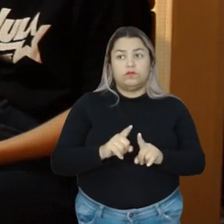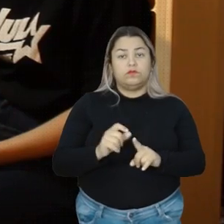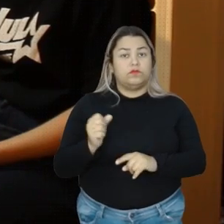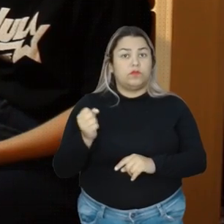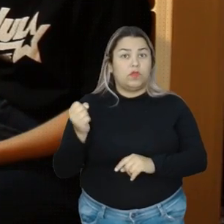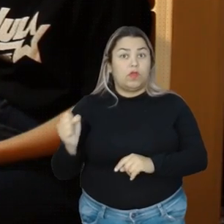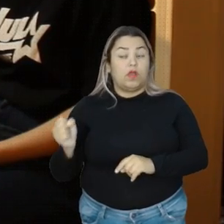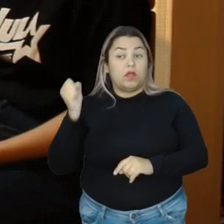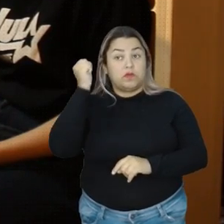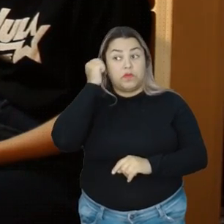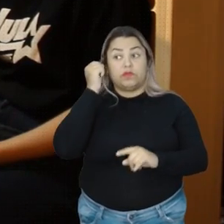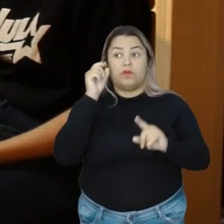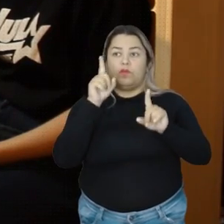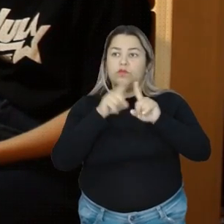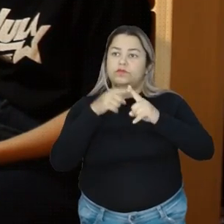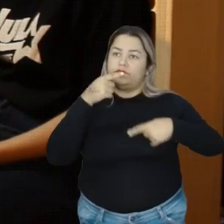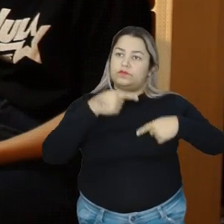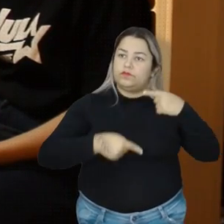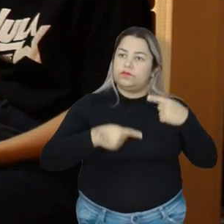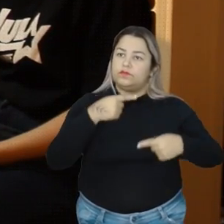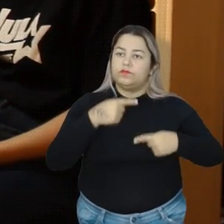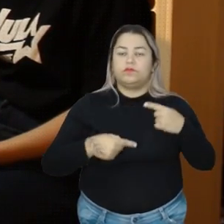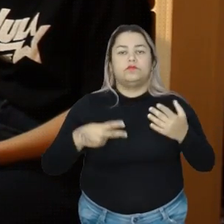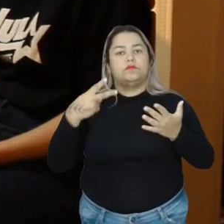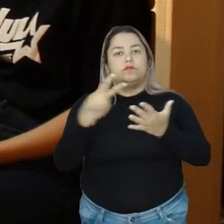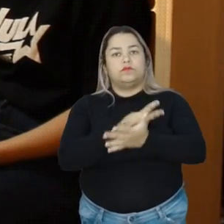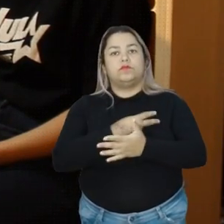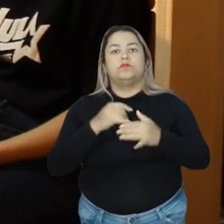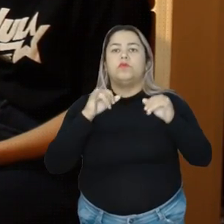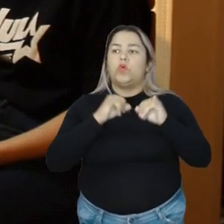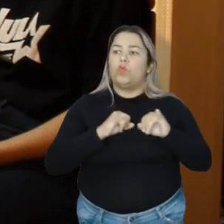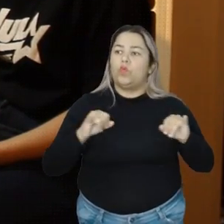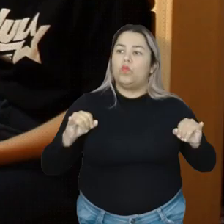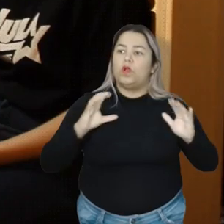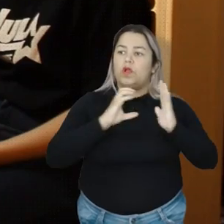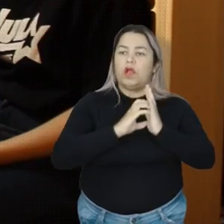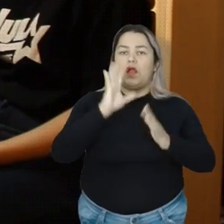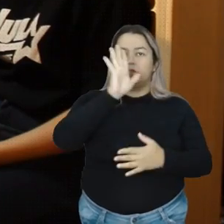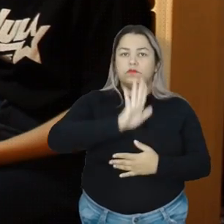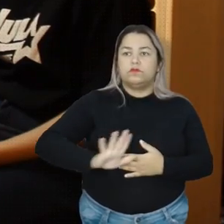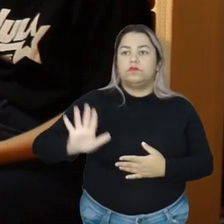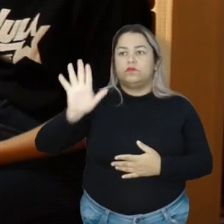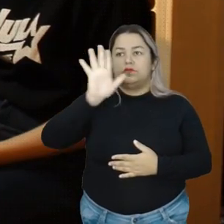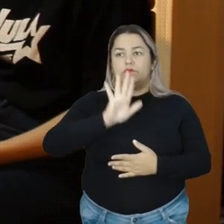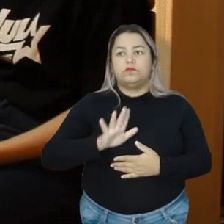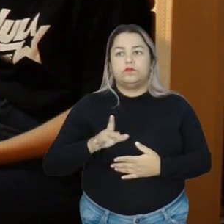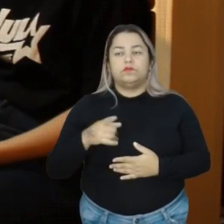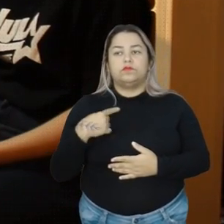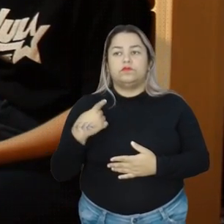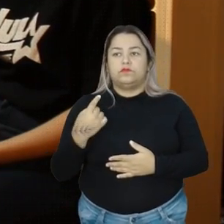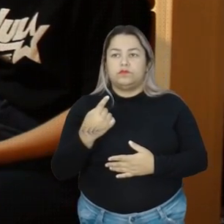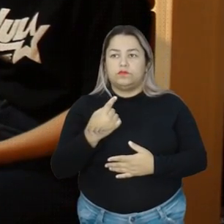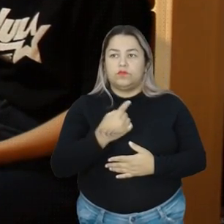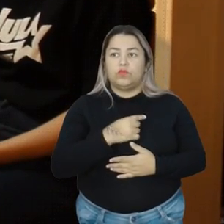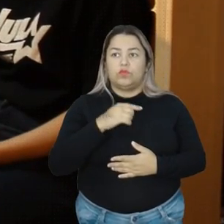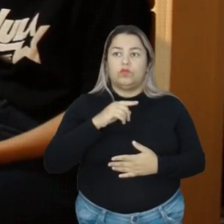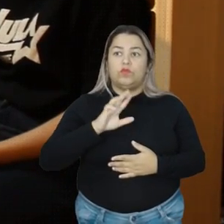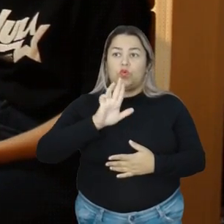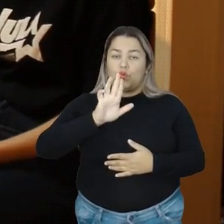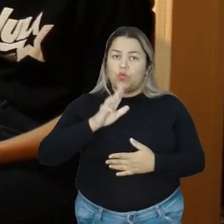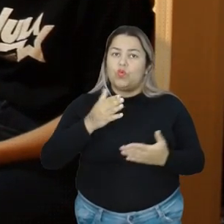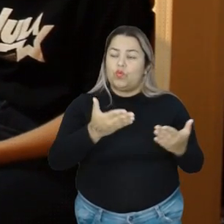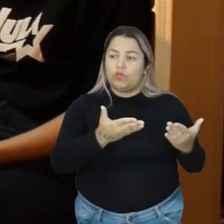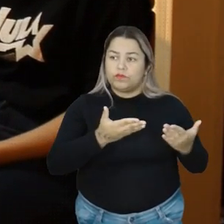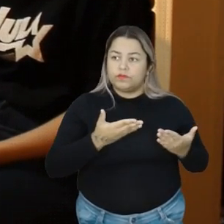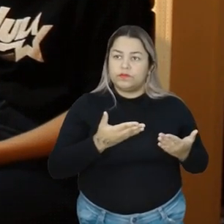essa política. Então aí se desencadeou uma campanha nacional, e por conta dessa nós convidamos o Lula para vir aqui.